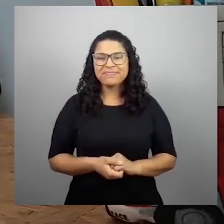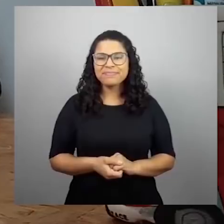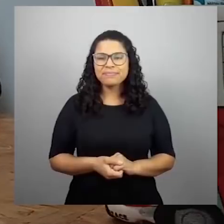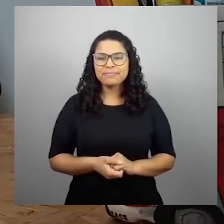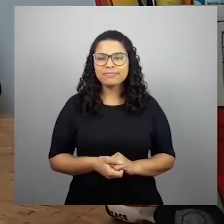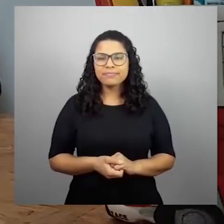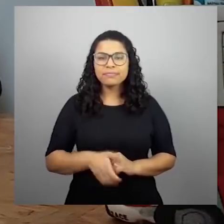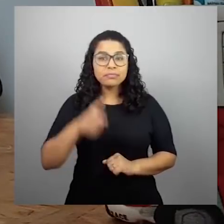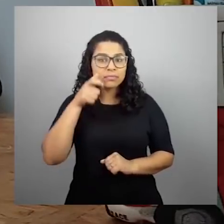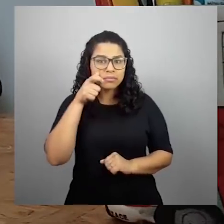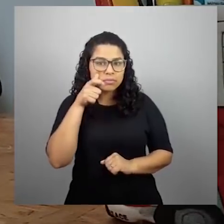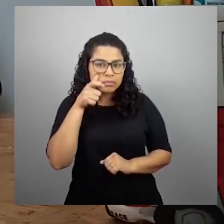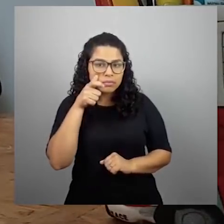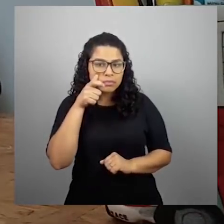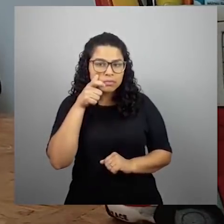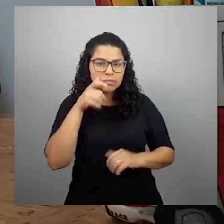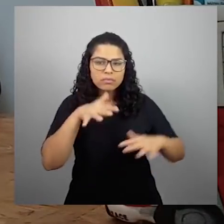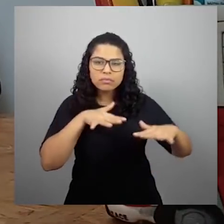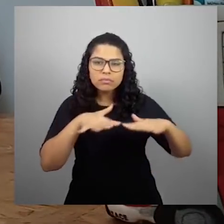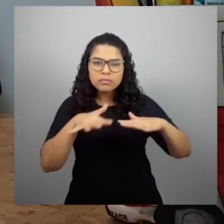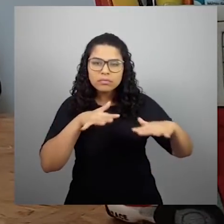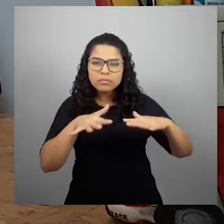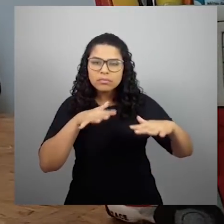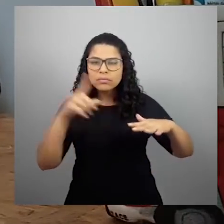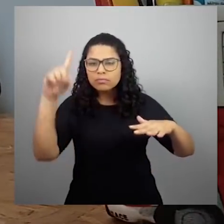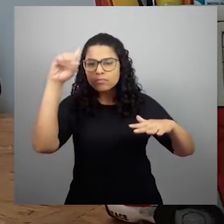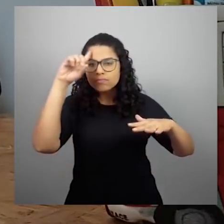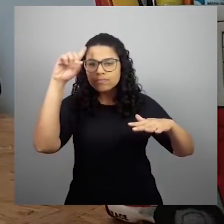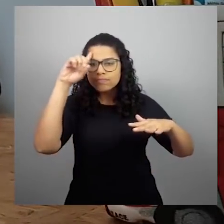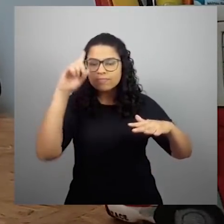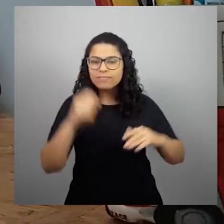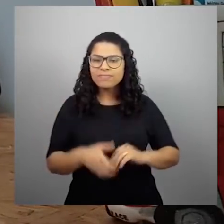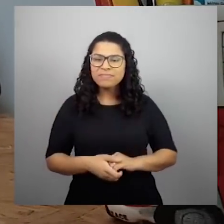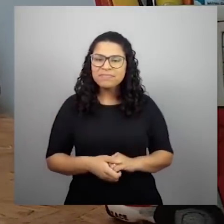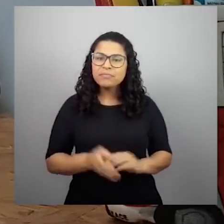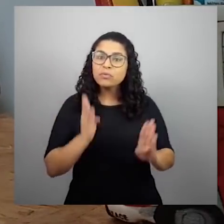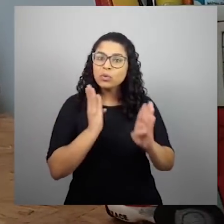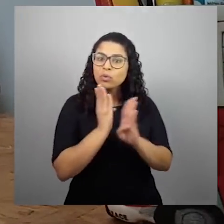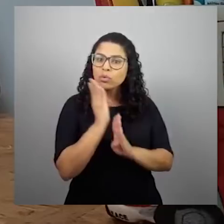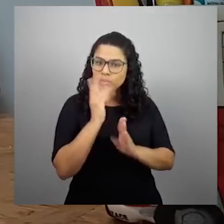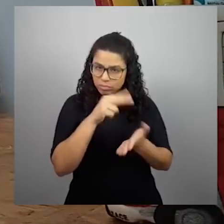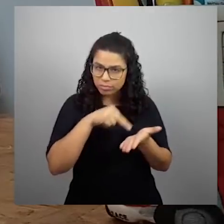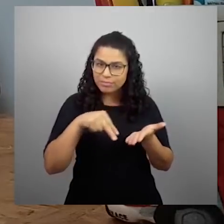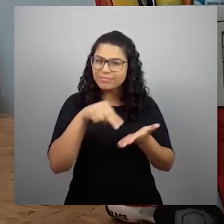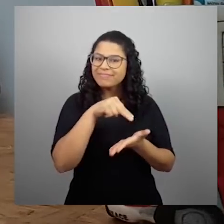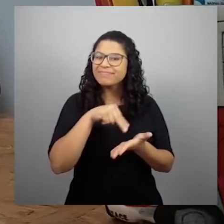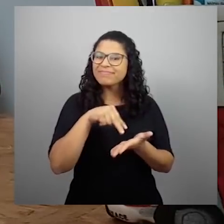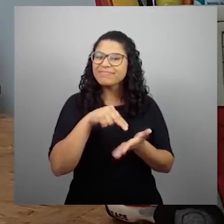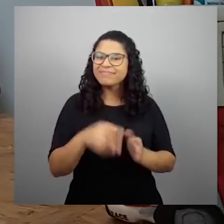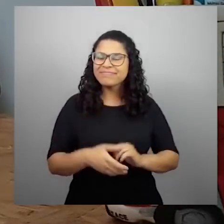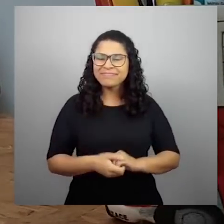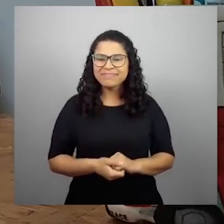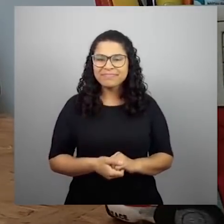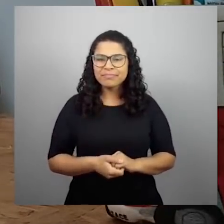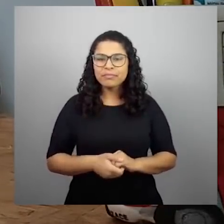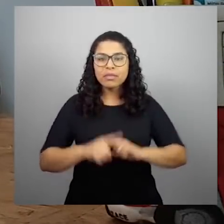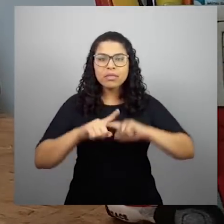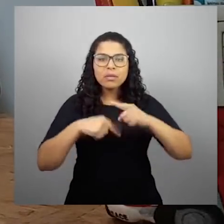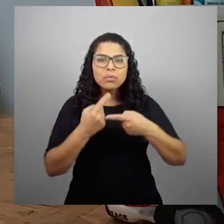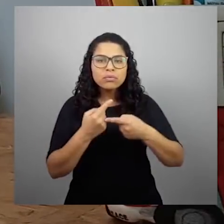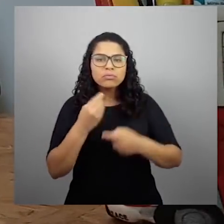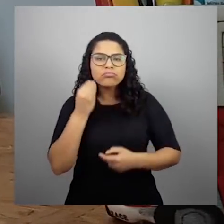Observaram os movimentos do cotidiano? Descobriram dança neles? E depois,